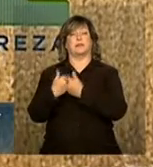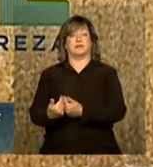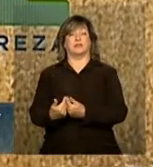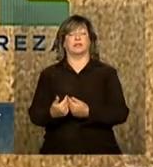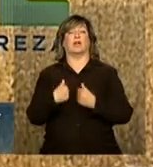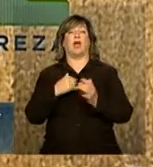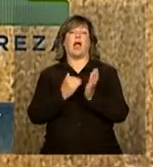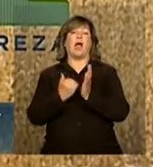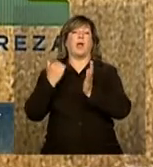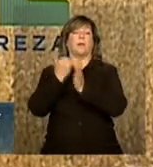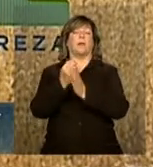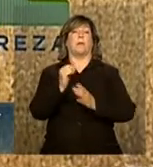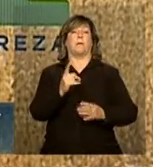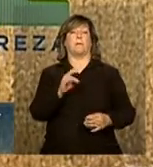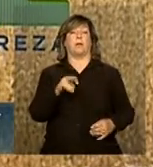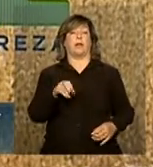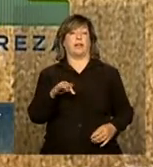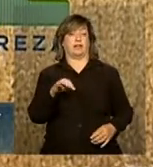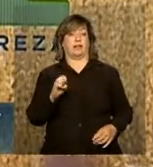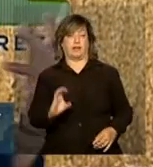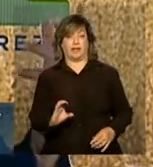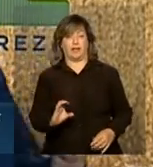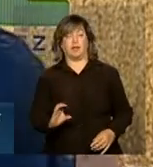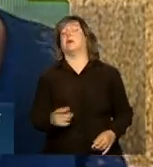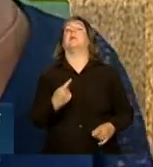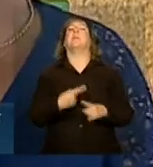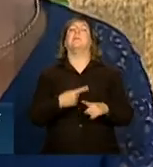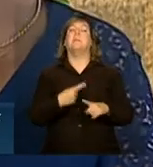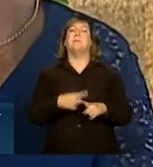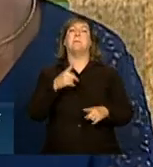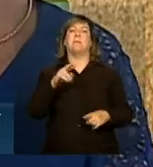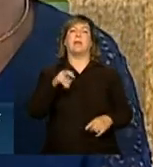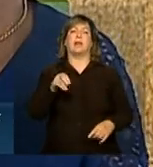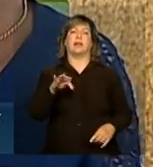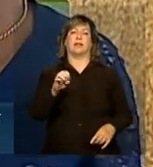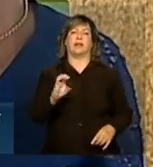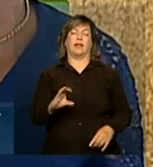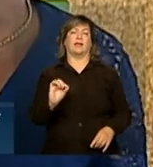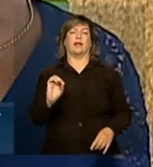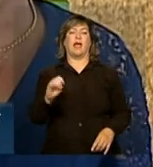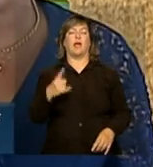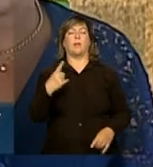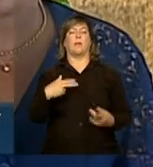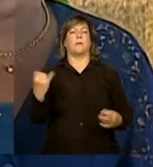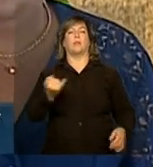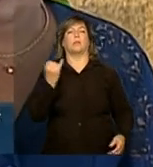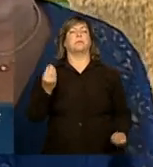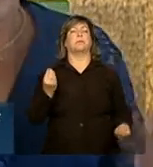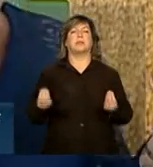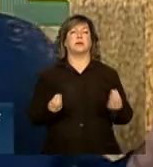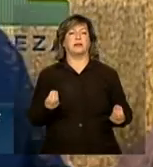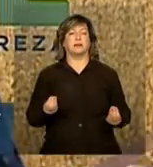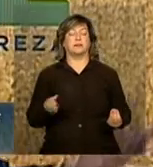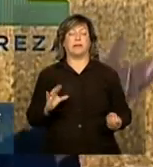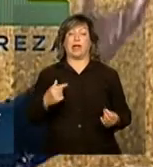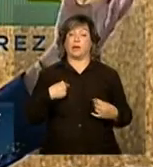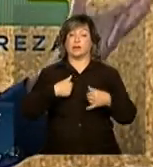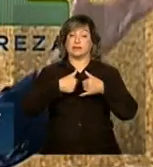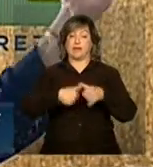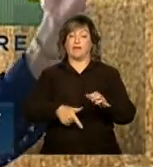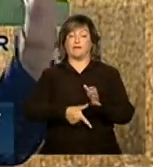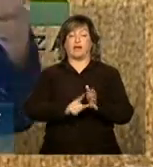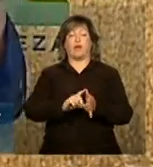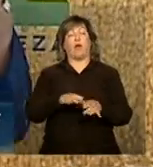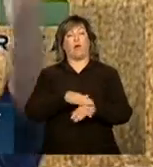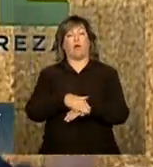eu aumentasse, que é o Pronatec. Por que que o Pronatec é algo importante? Eu estava